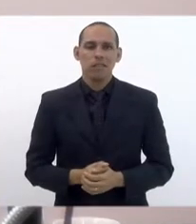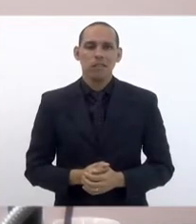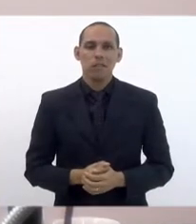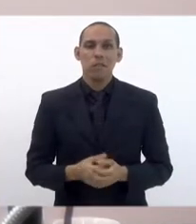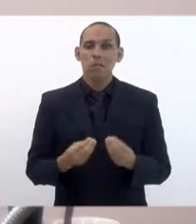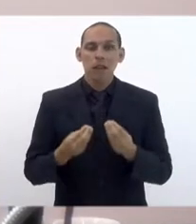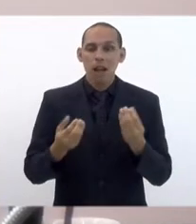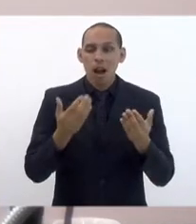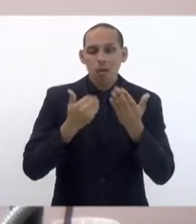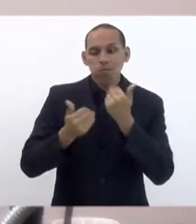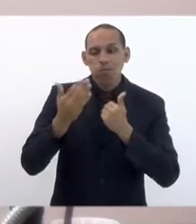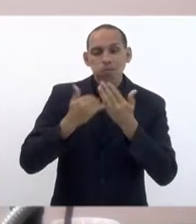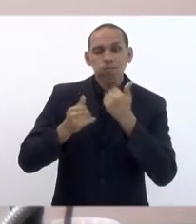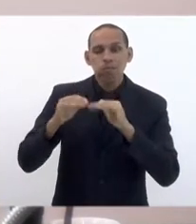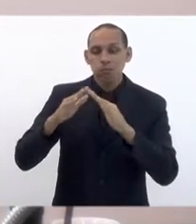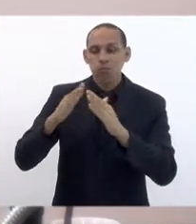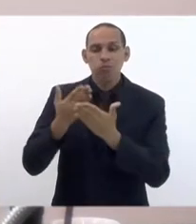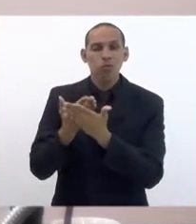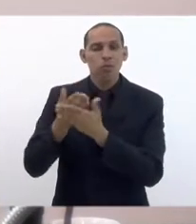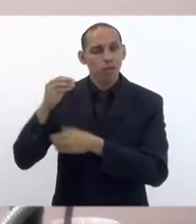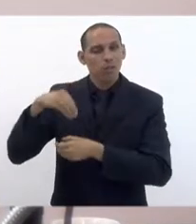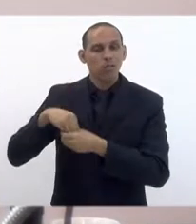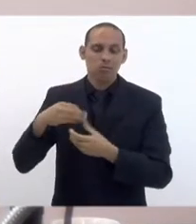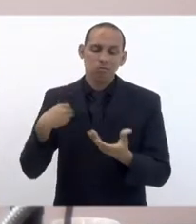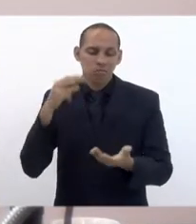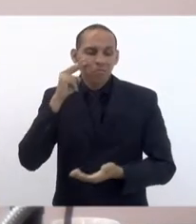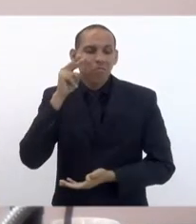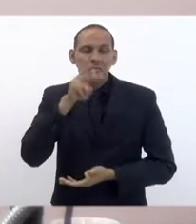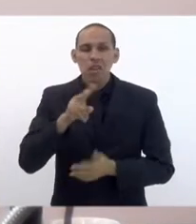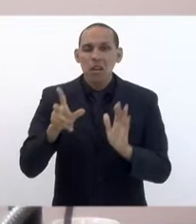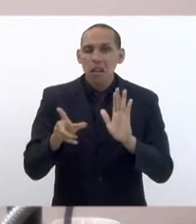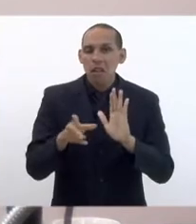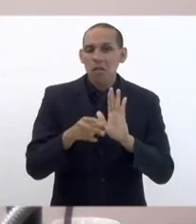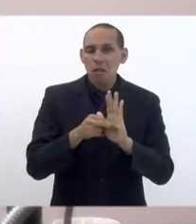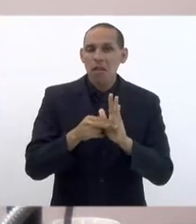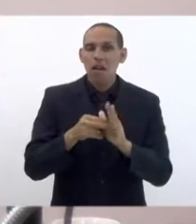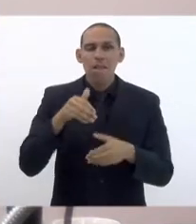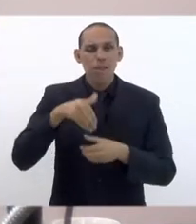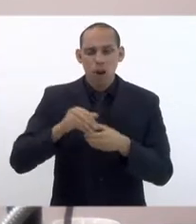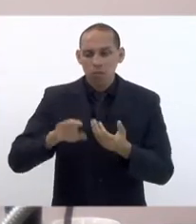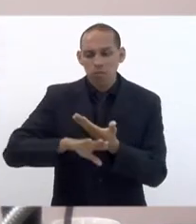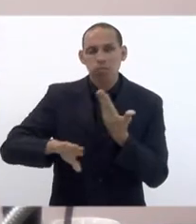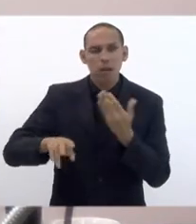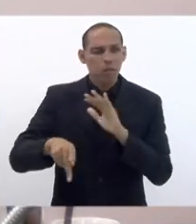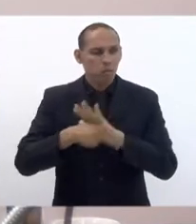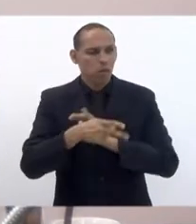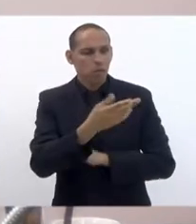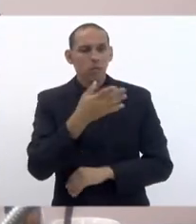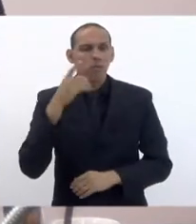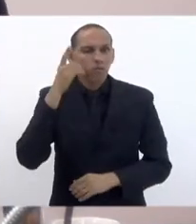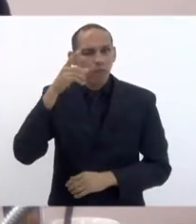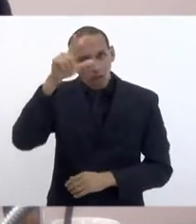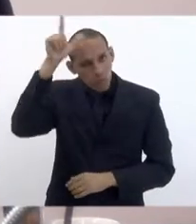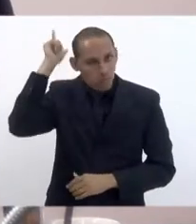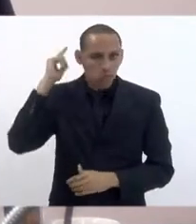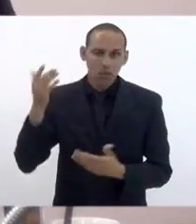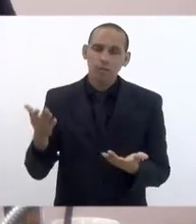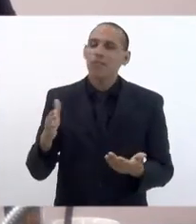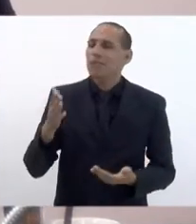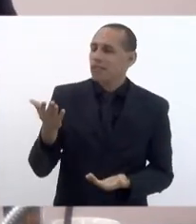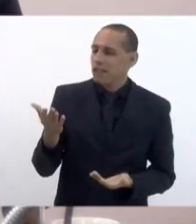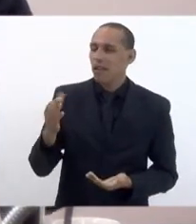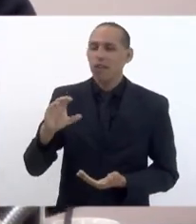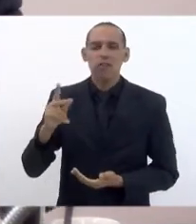alimentação escolar. Então, eu vejo com bons olhos esse voto em separado do deputado Luiz Paulo. Eu queria, então, sugerir, deputado